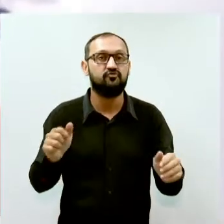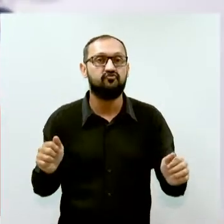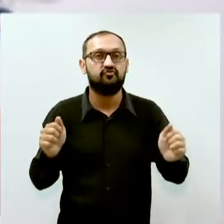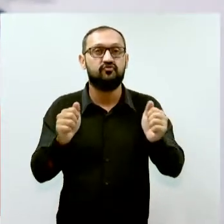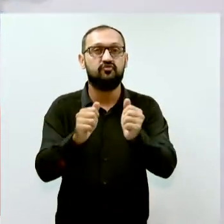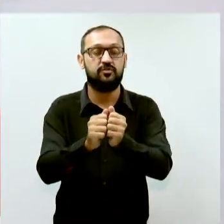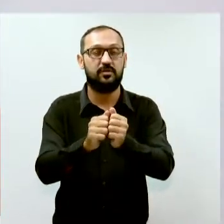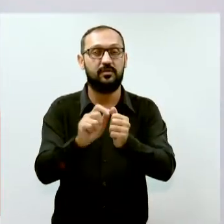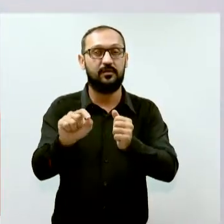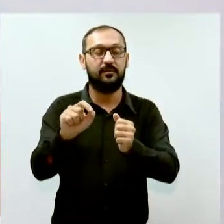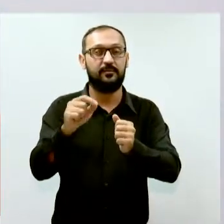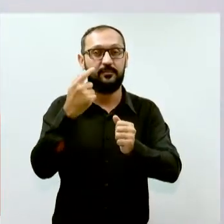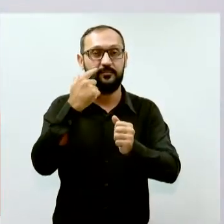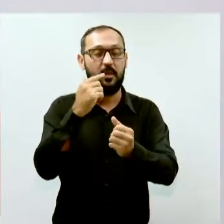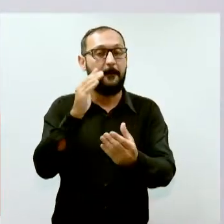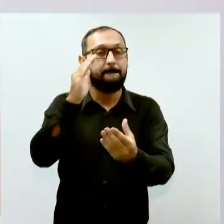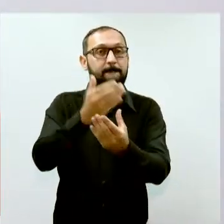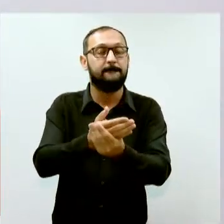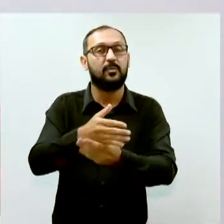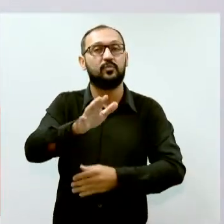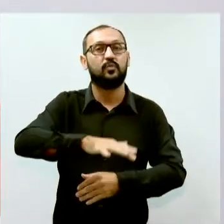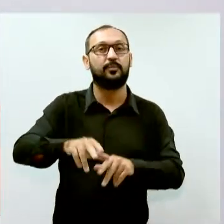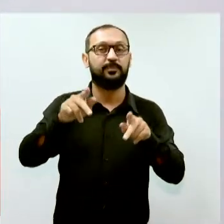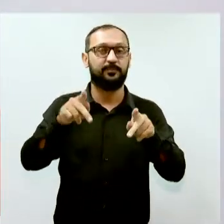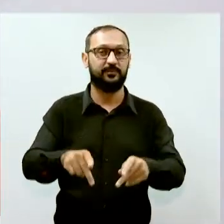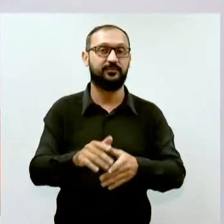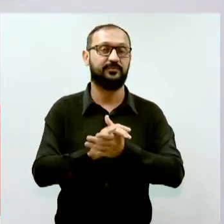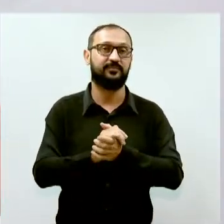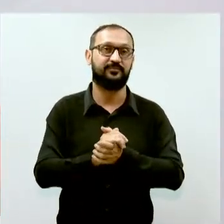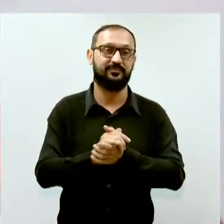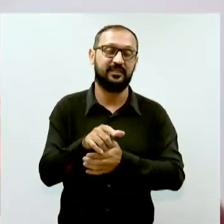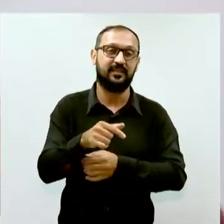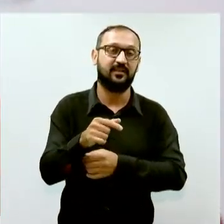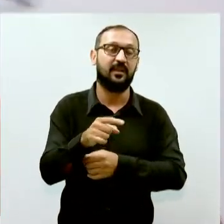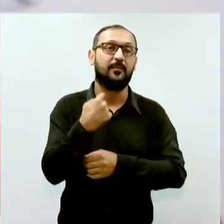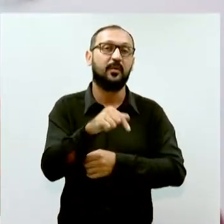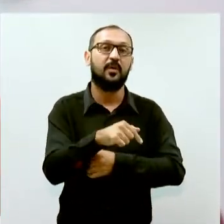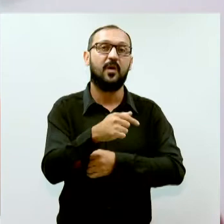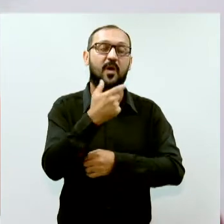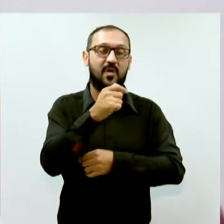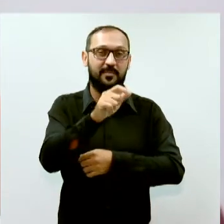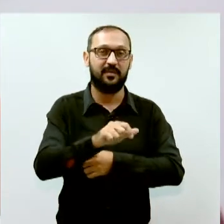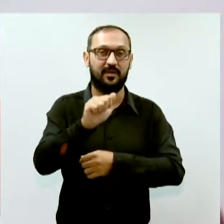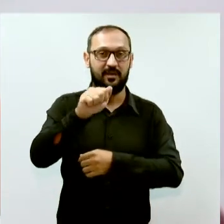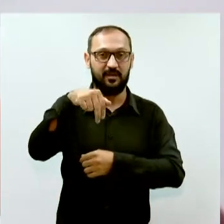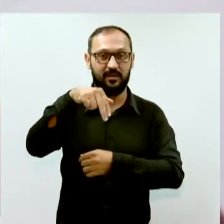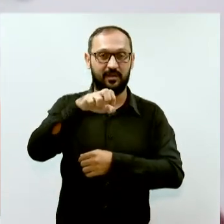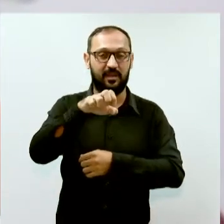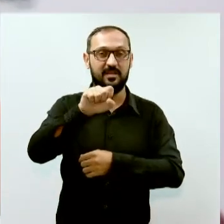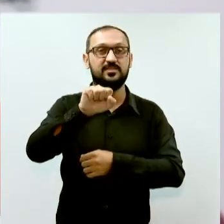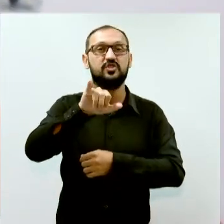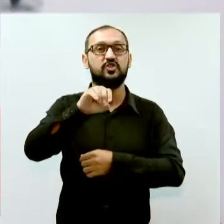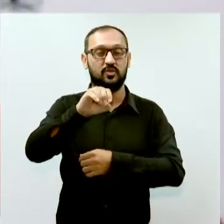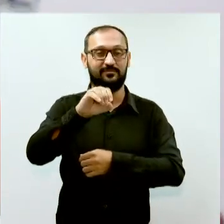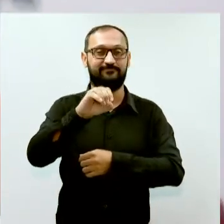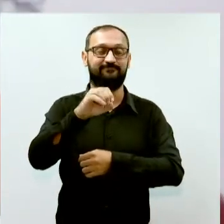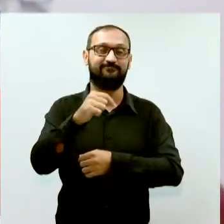junto com ele muito da biblioteca do povo. E é o que aconteceu com o seu Anésio. O seu Anésio